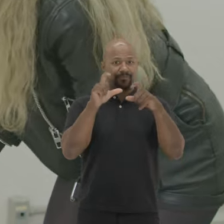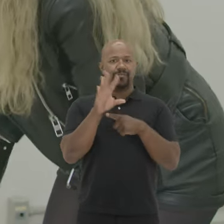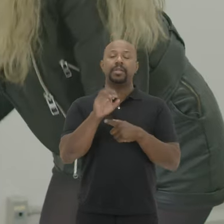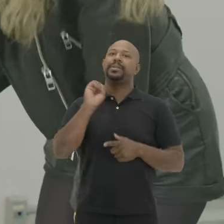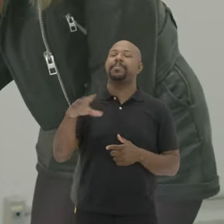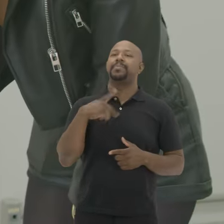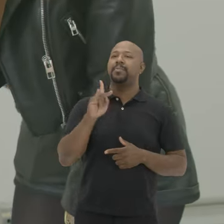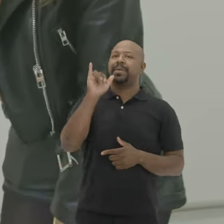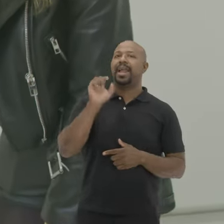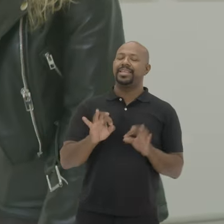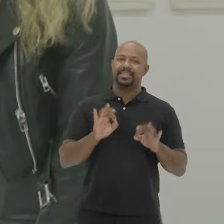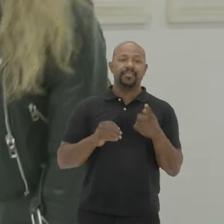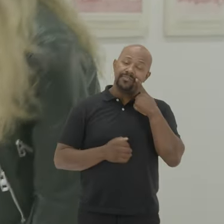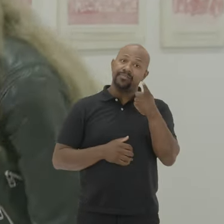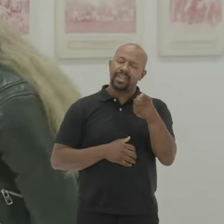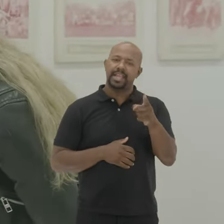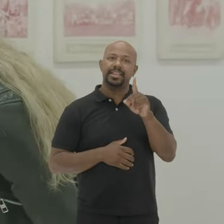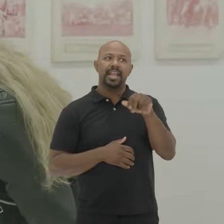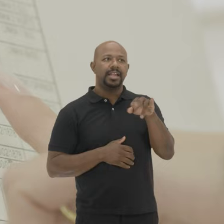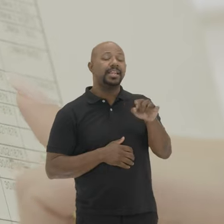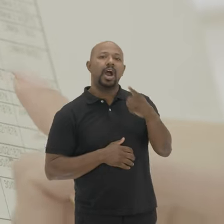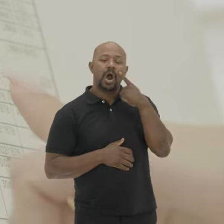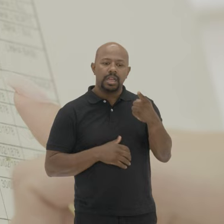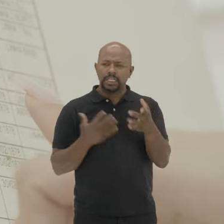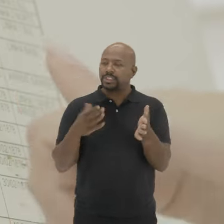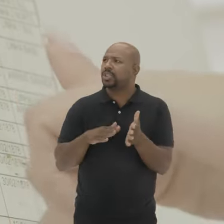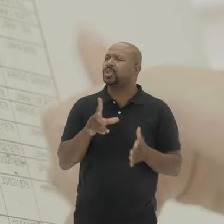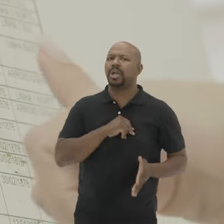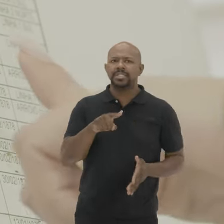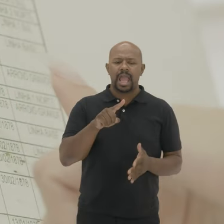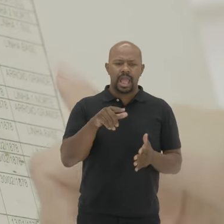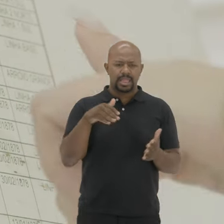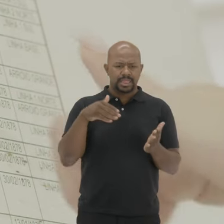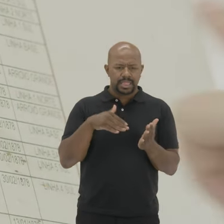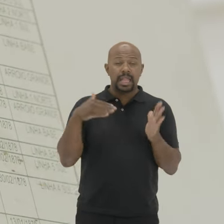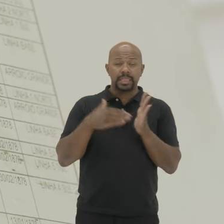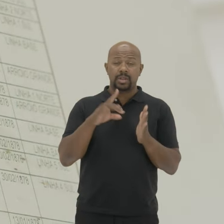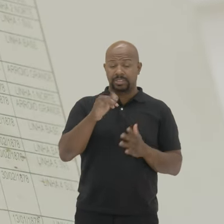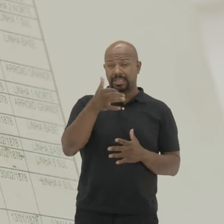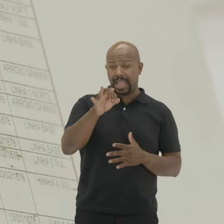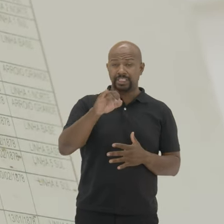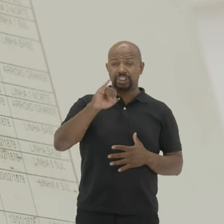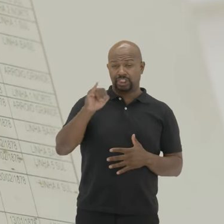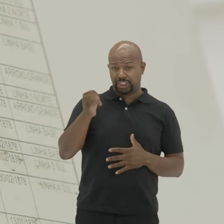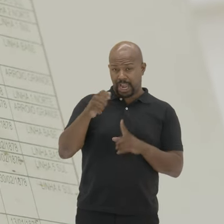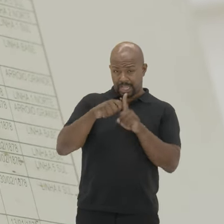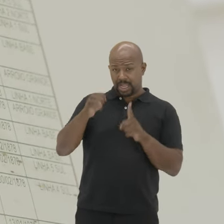uma foto para mandar pro meu pai. Dani, vem ver isso. Chegada. Nossa, até o dia.